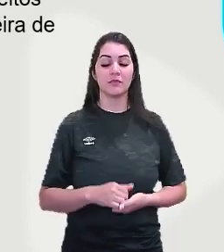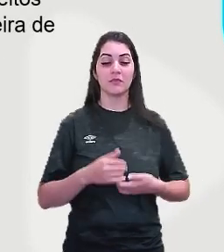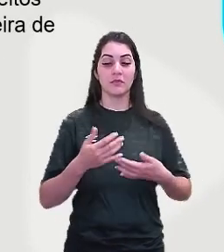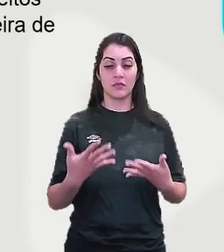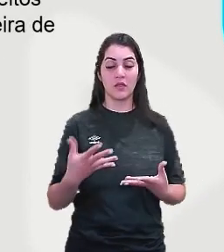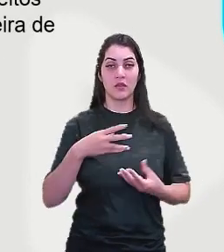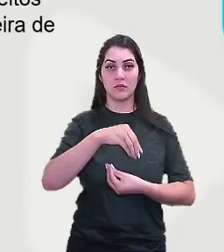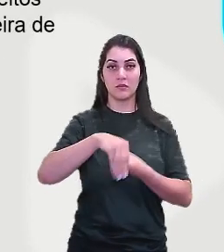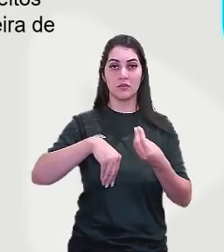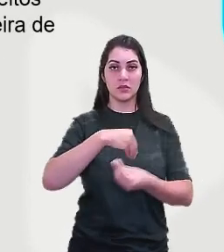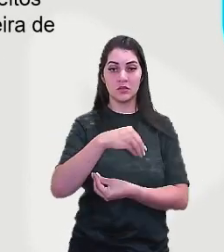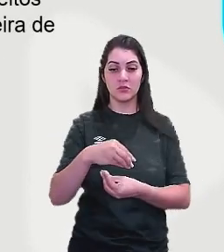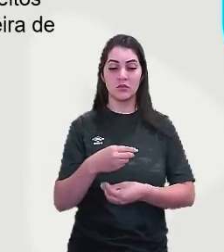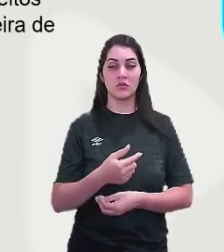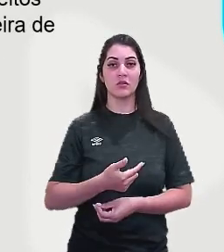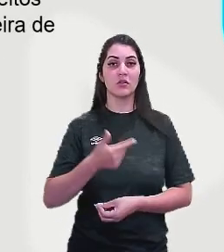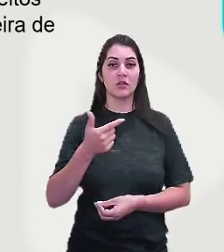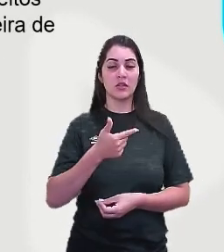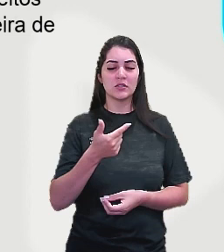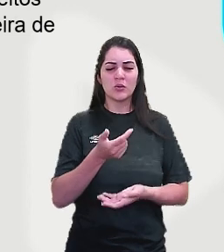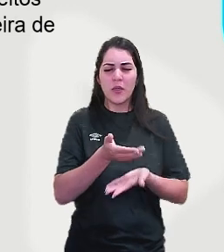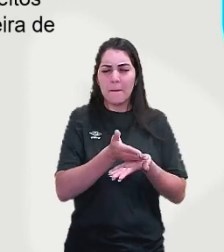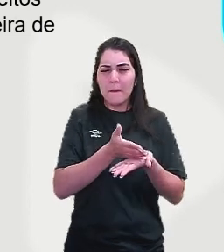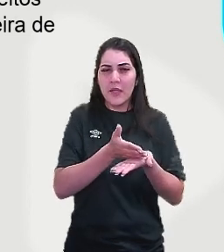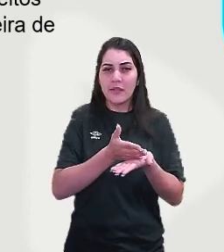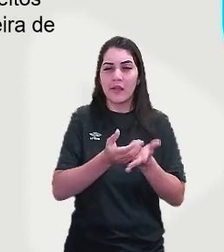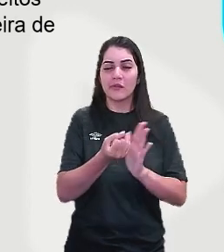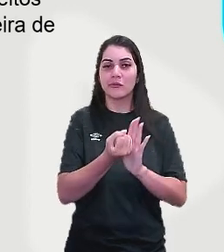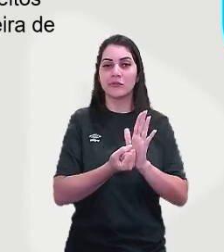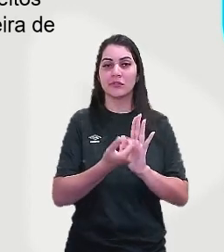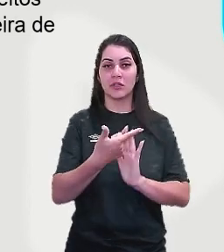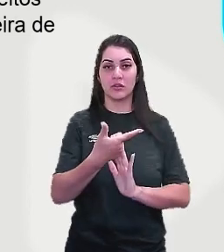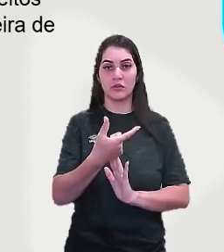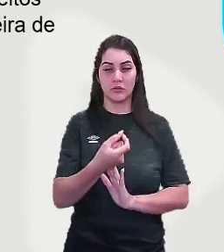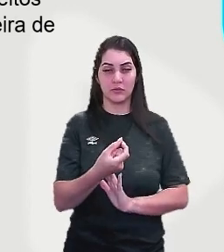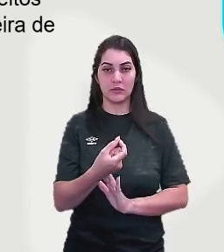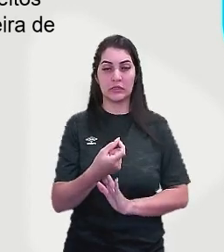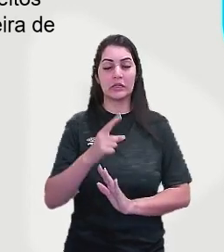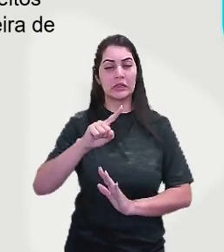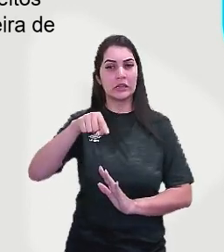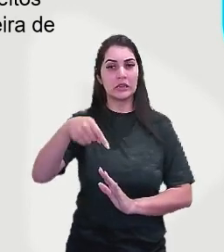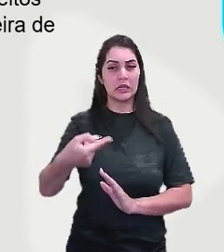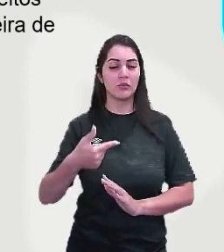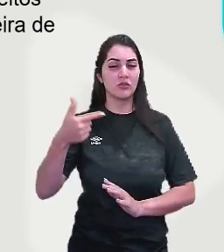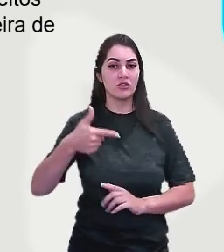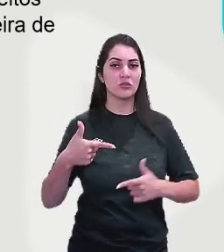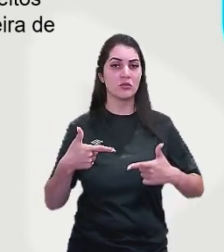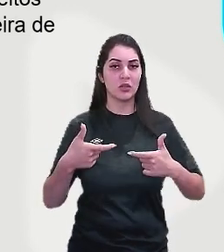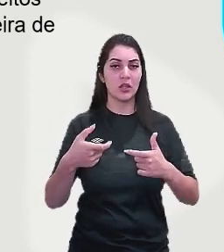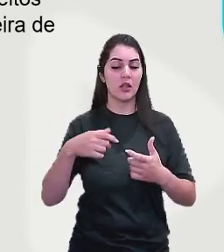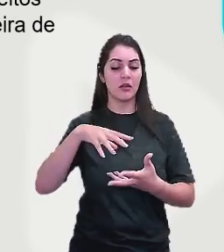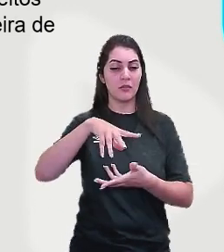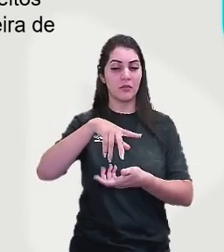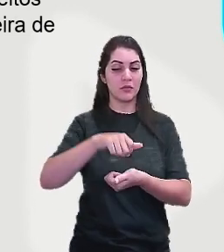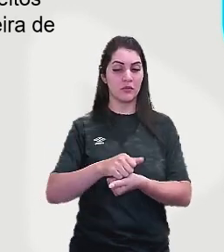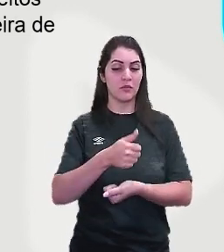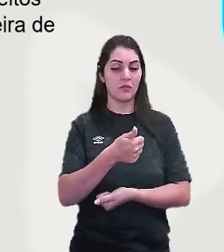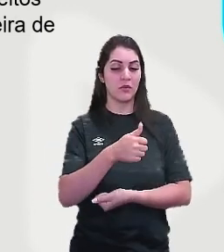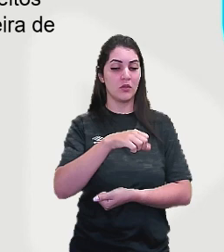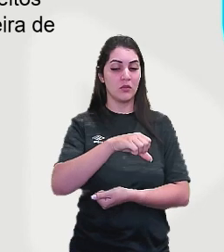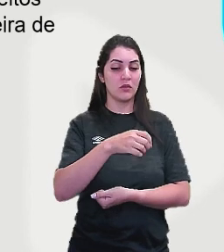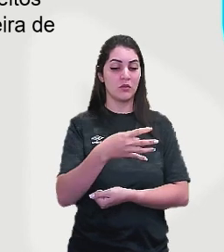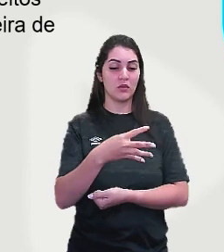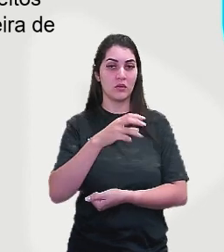E miscigenação na segunda metade do século XX. Após a Segunda Guerra Mundial, em 1939 e